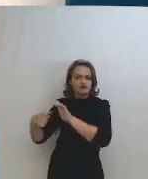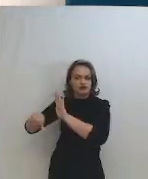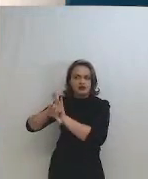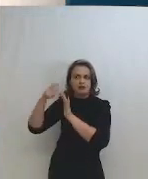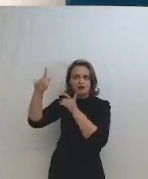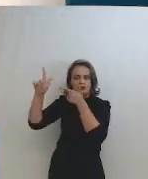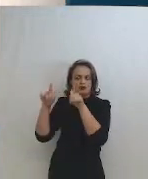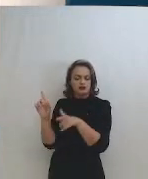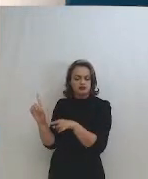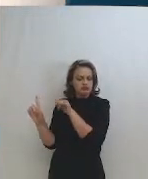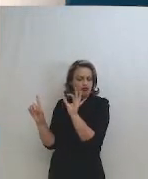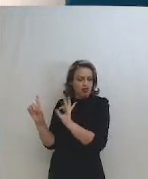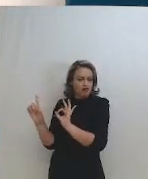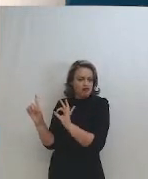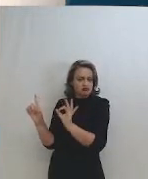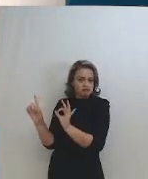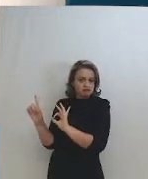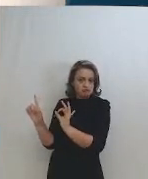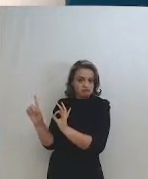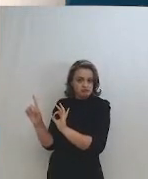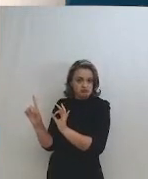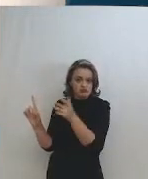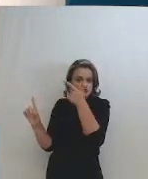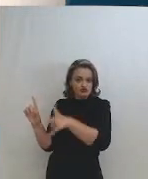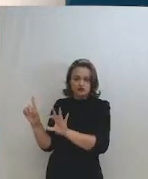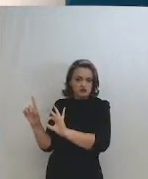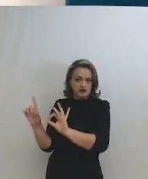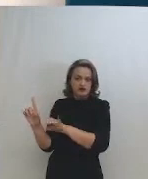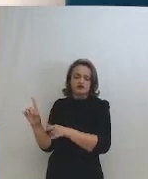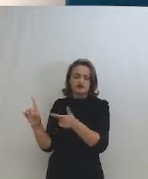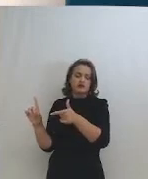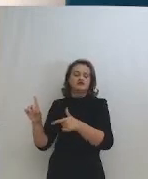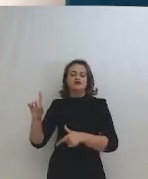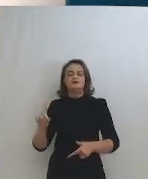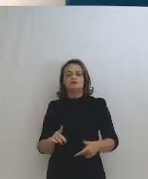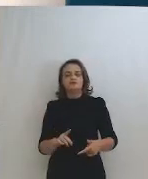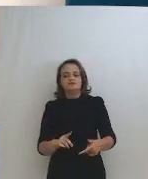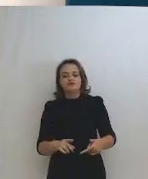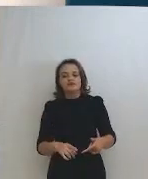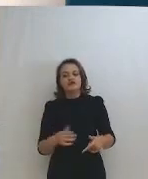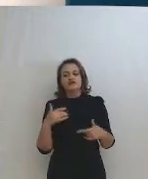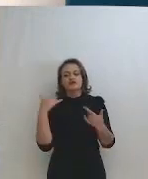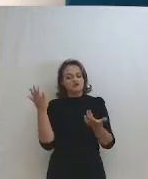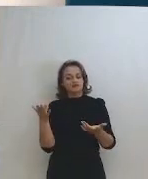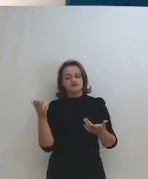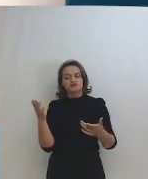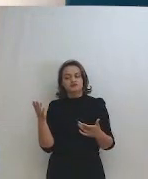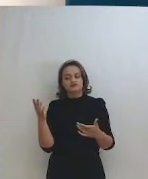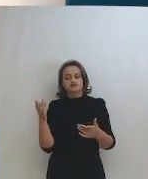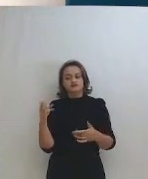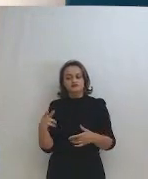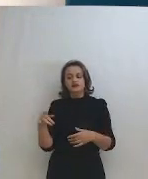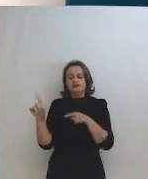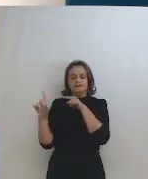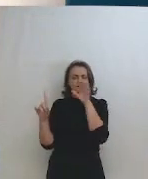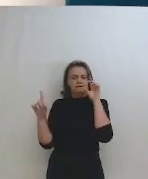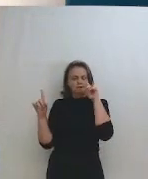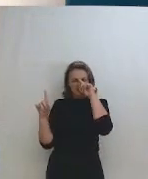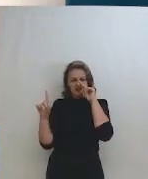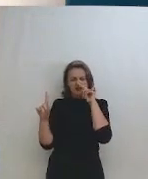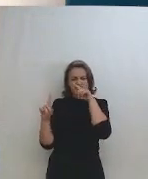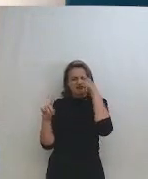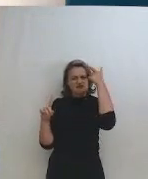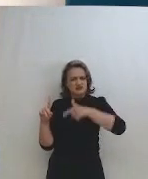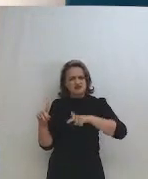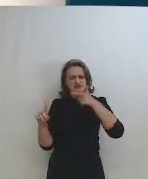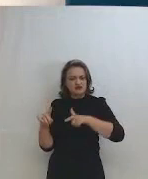criminosas. A conveniência da instrução criminal não sofre nenhum tipo de perigo. O processo já foi instruído e todos